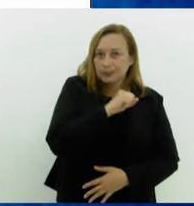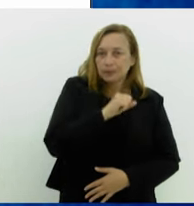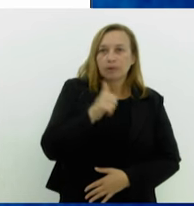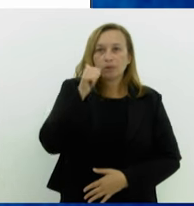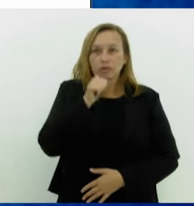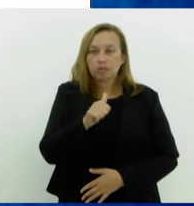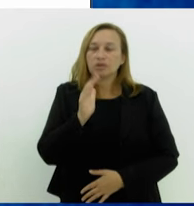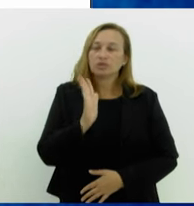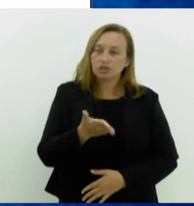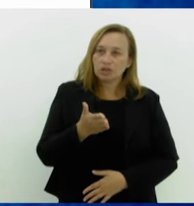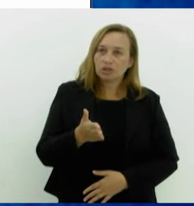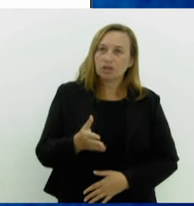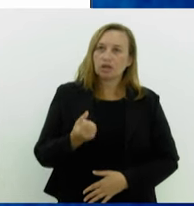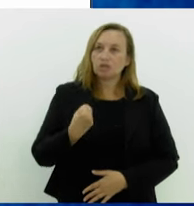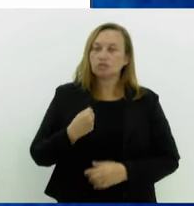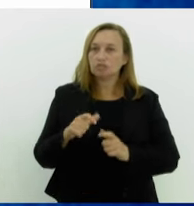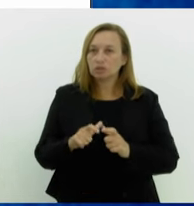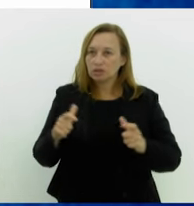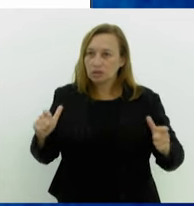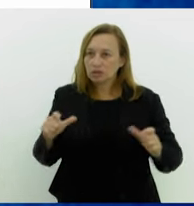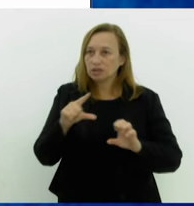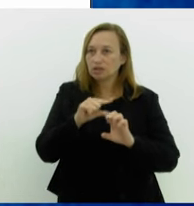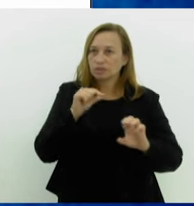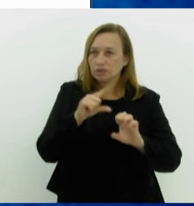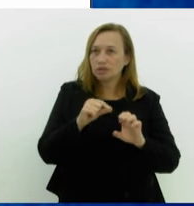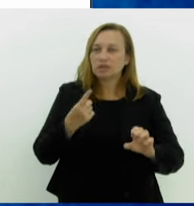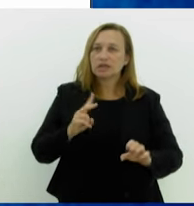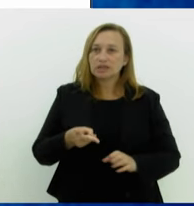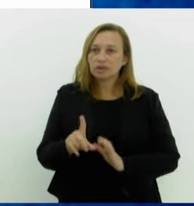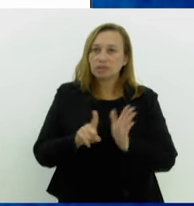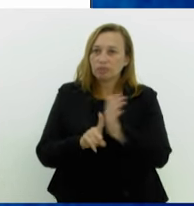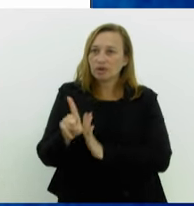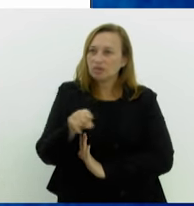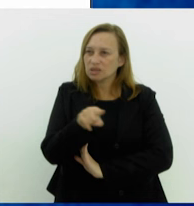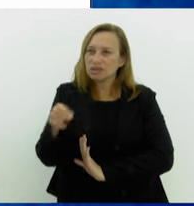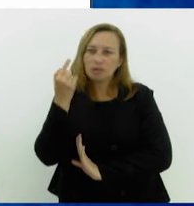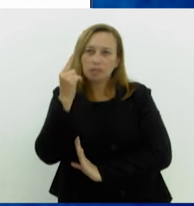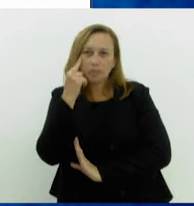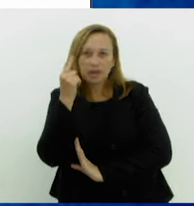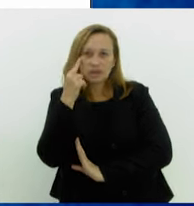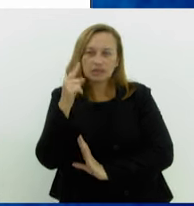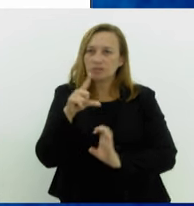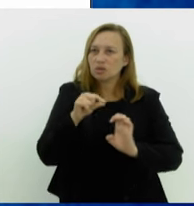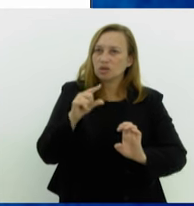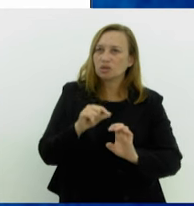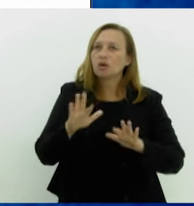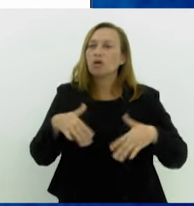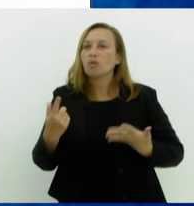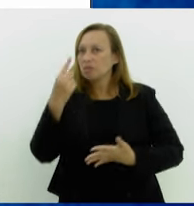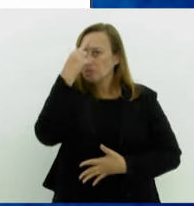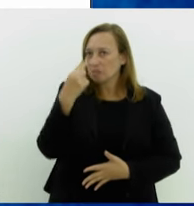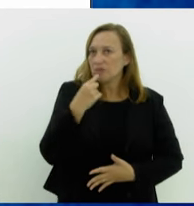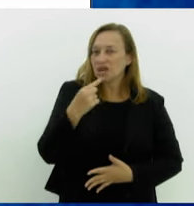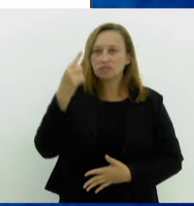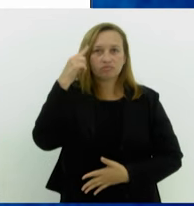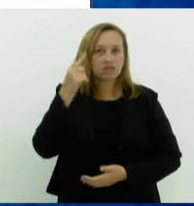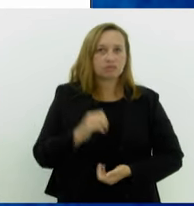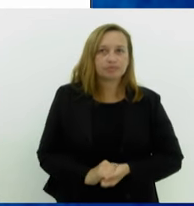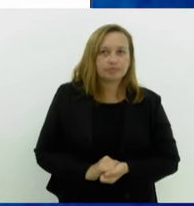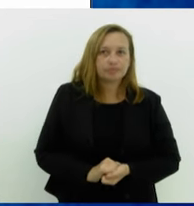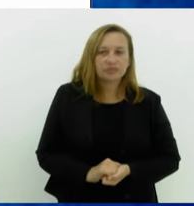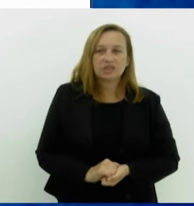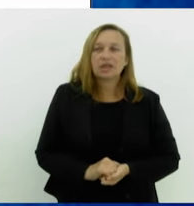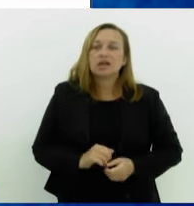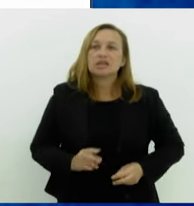mulher ela já é a maioria gente que empreende quando eu sempre pergunto quando vocês pensam no empreendedor Qual a imagem que vem na cabeça